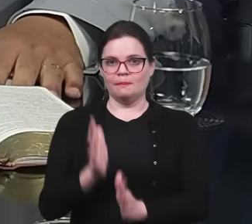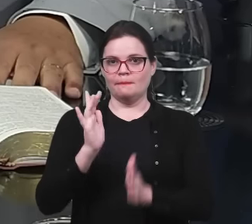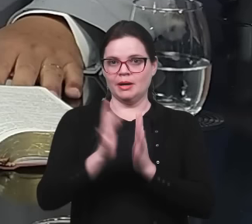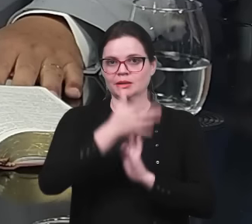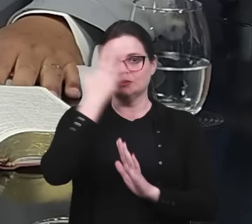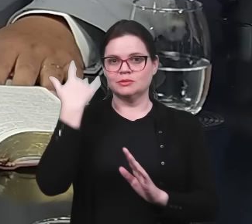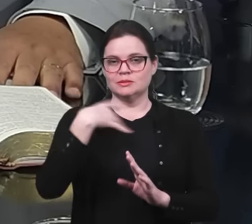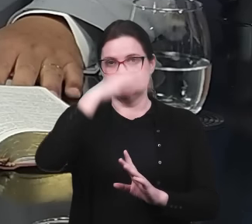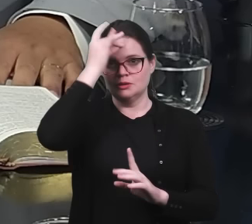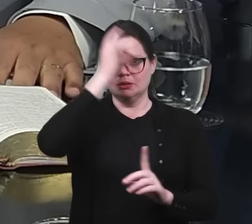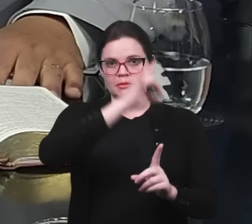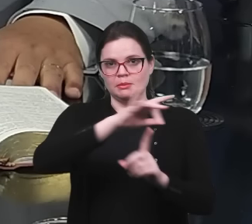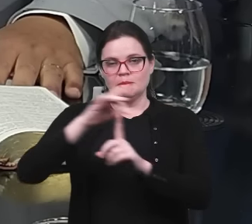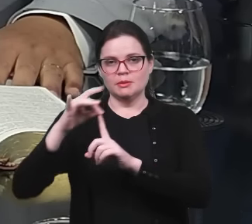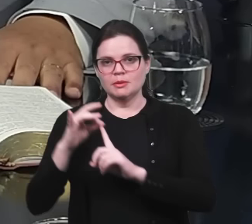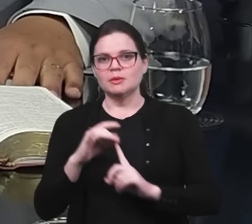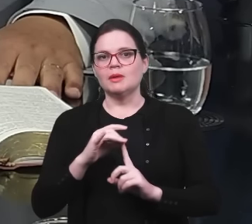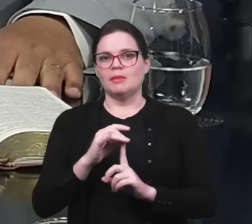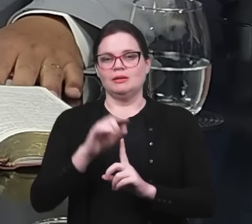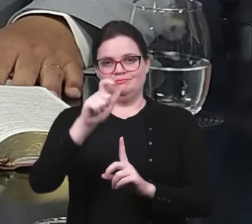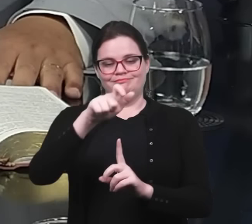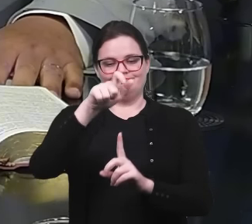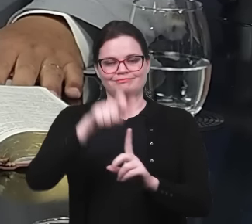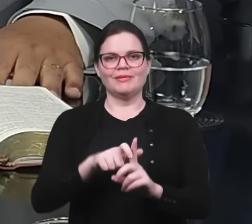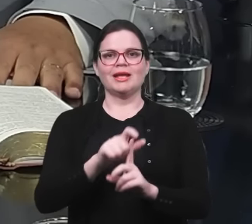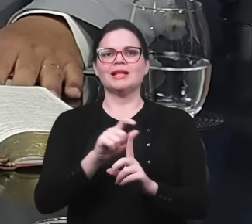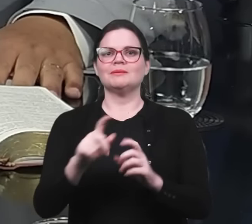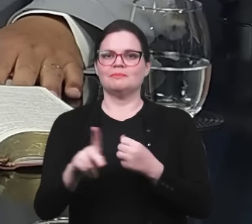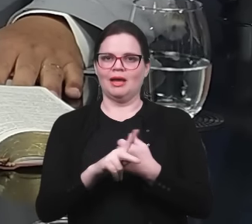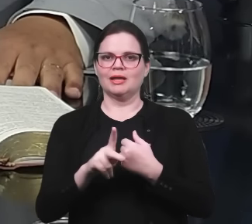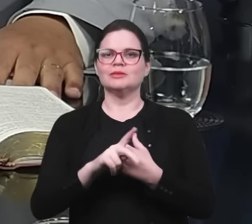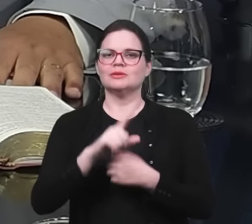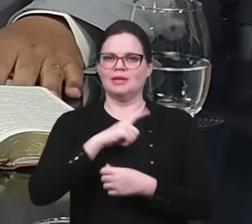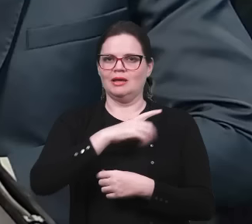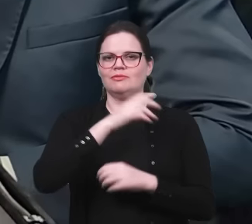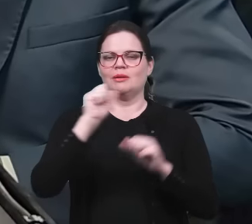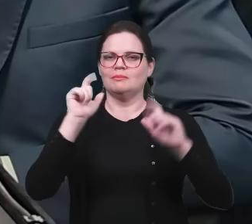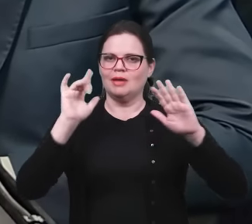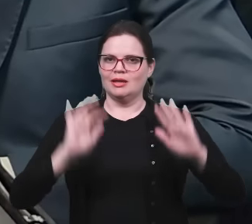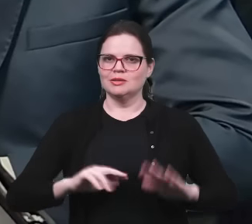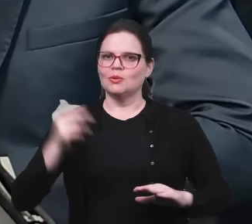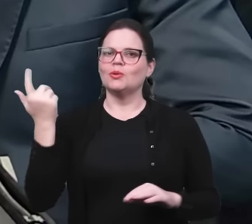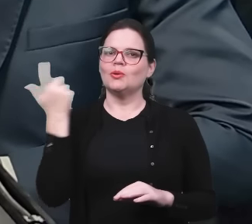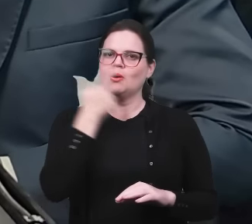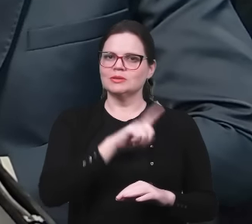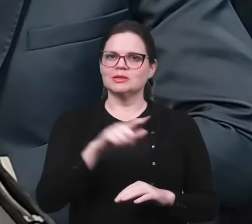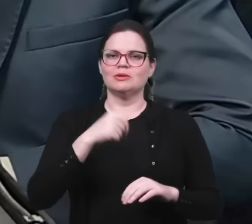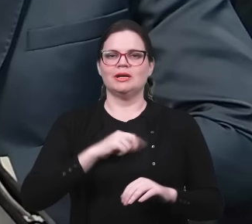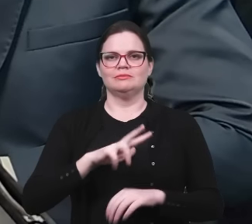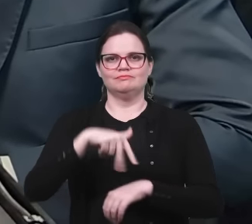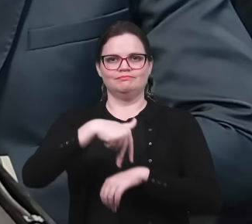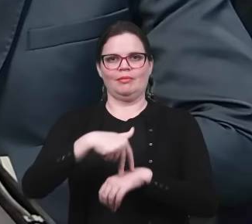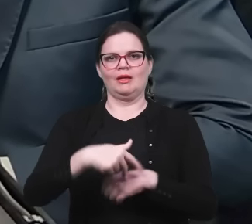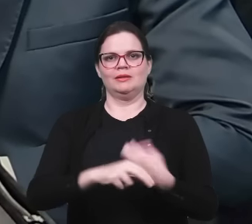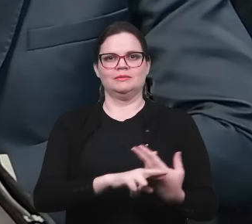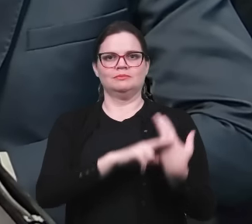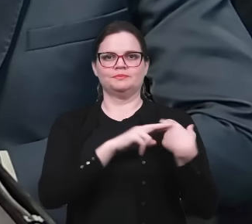foi incumbido para levar a grande mensagem do Pentecostes. Glória a Deus. Glória a Muito Jesus. bem. Aleluia.